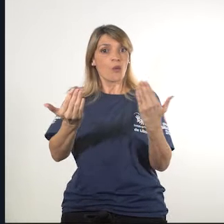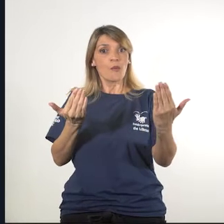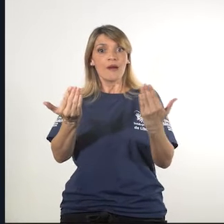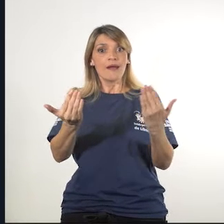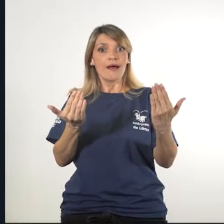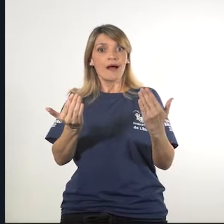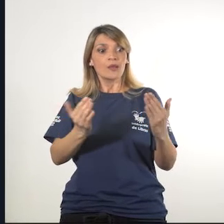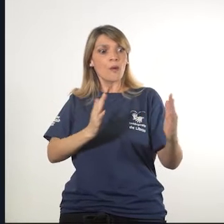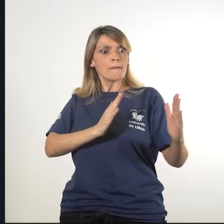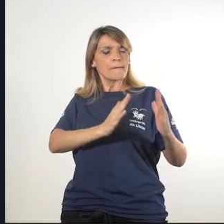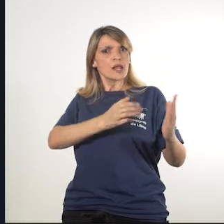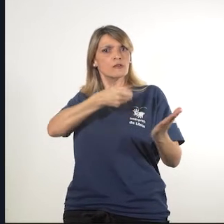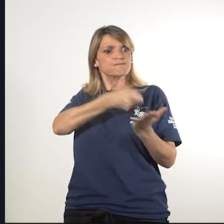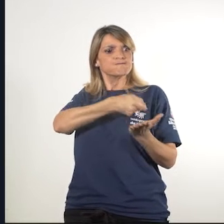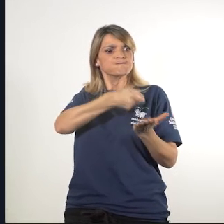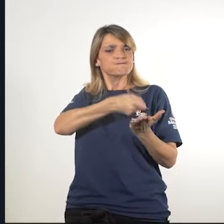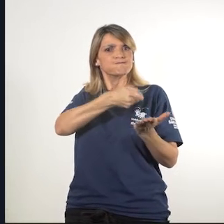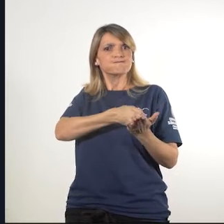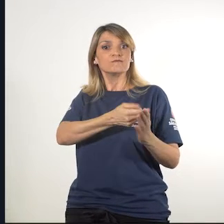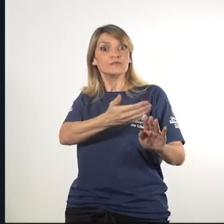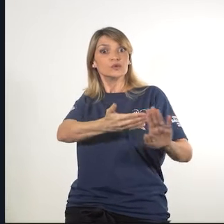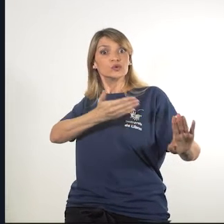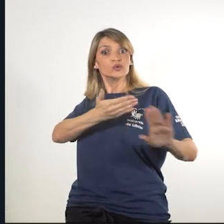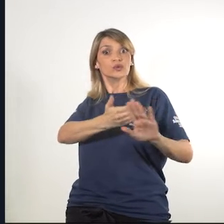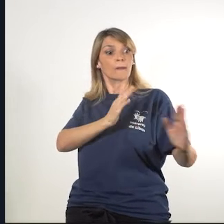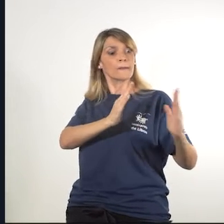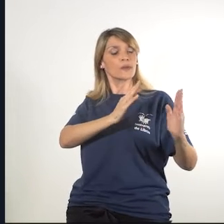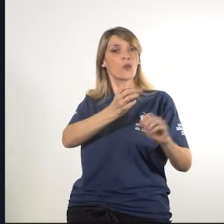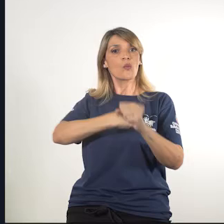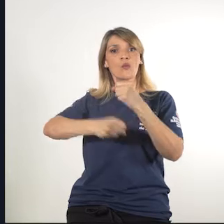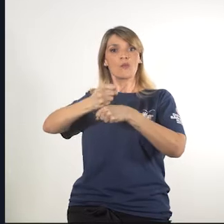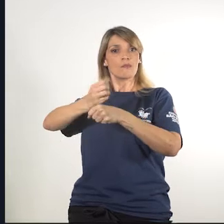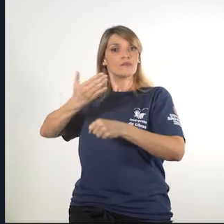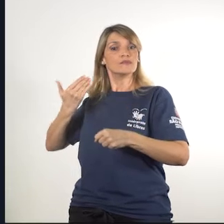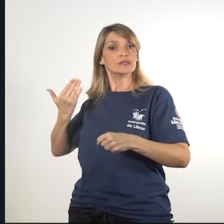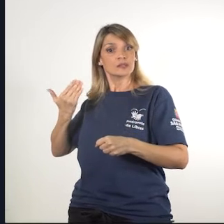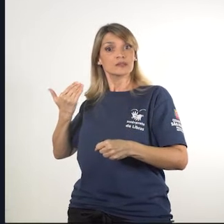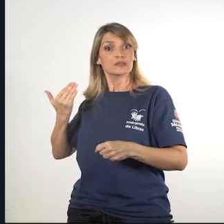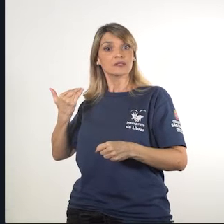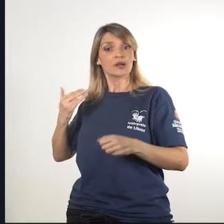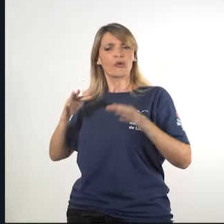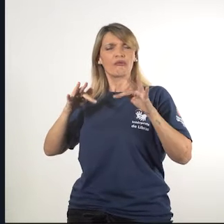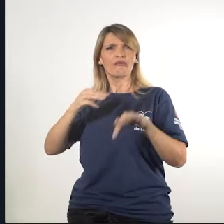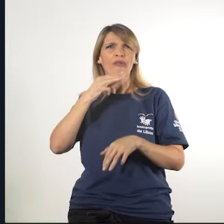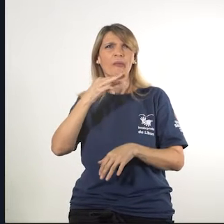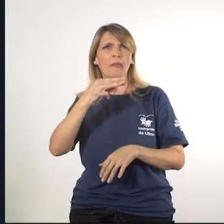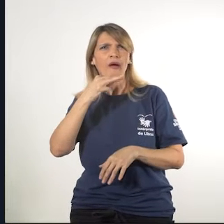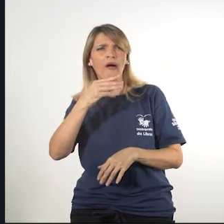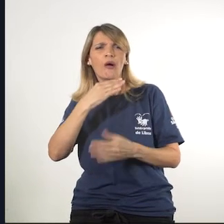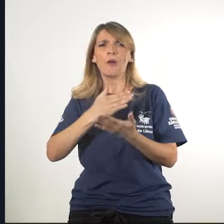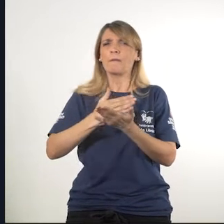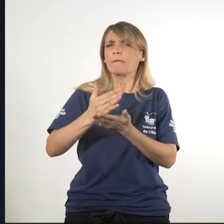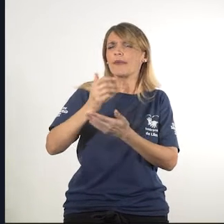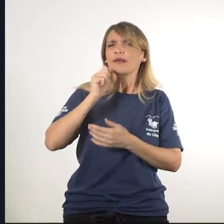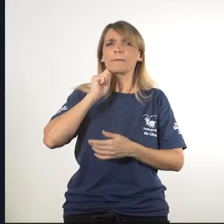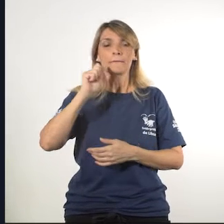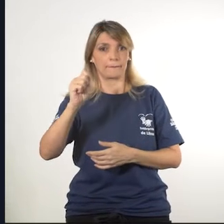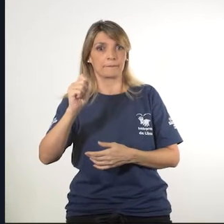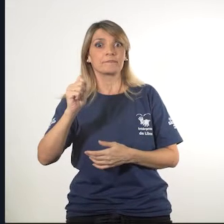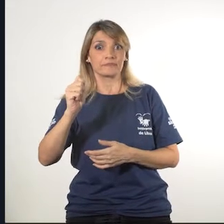ao período mais rigoroso de isolamento do ano passado, no final de março, começo de abril. Então,